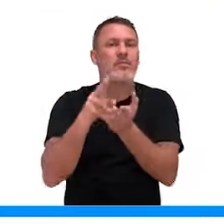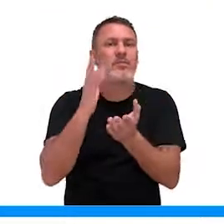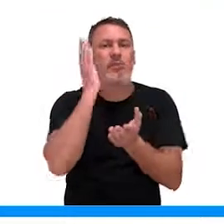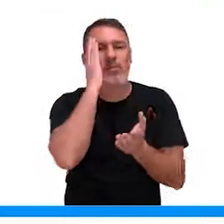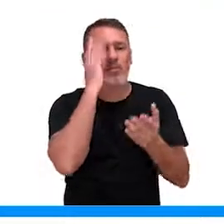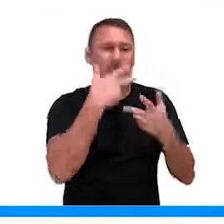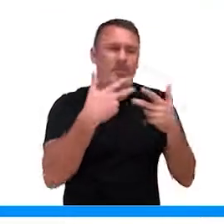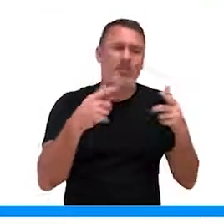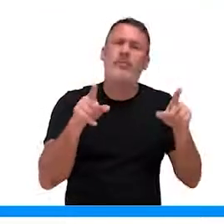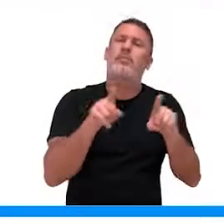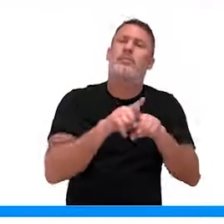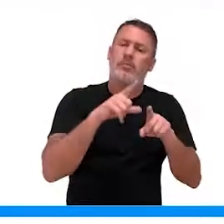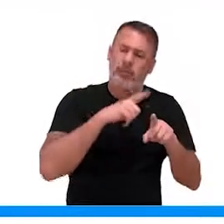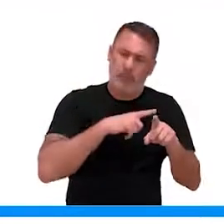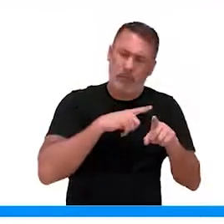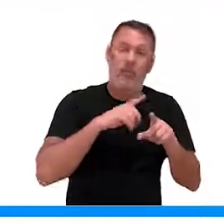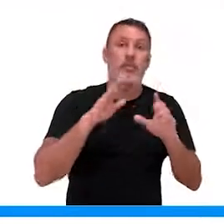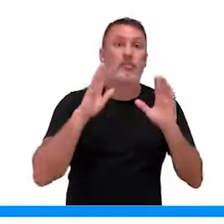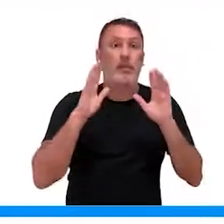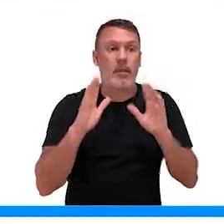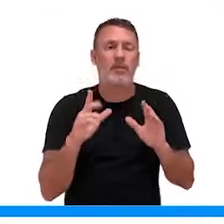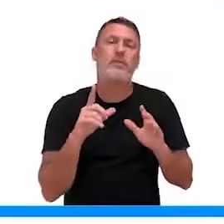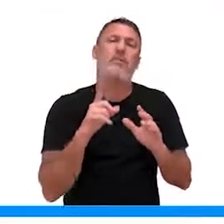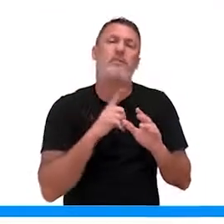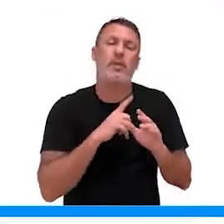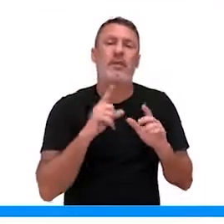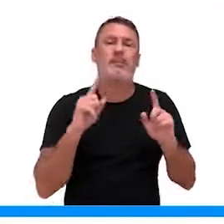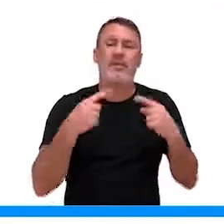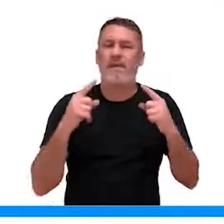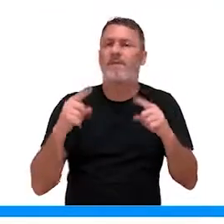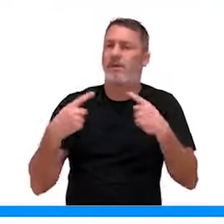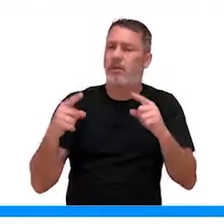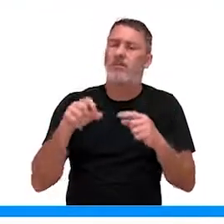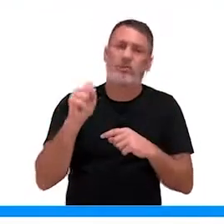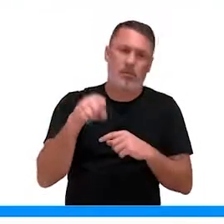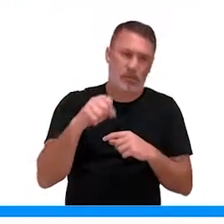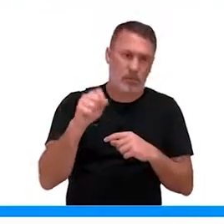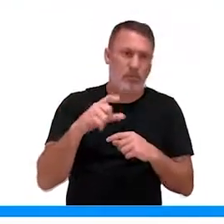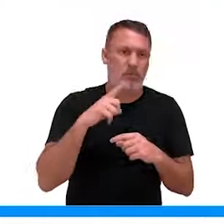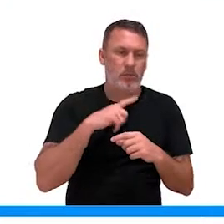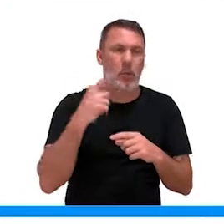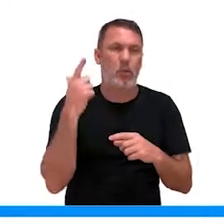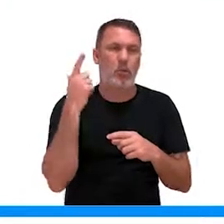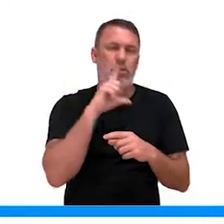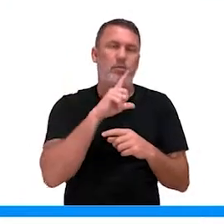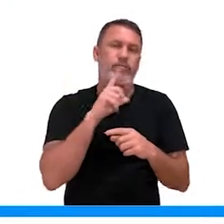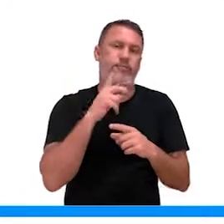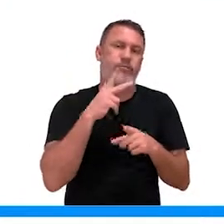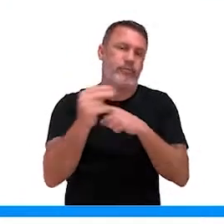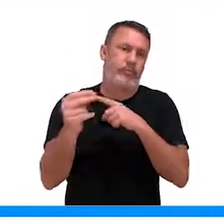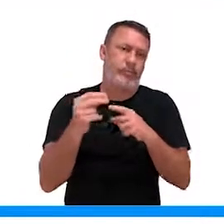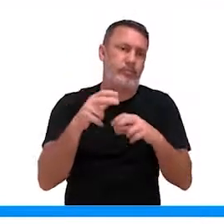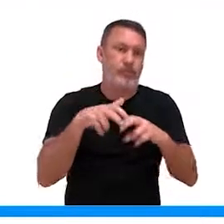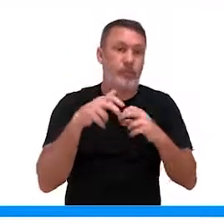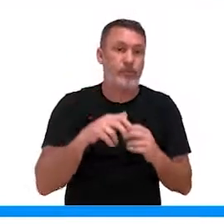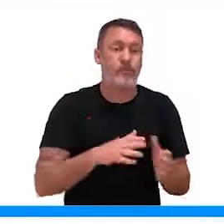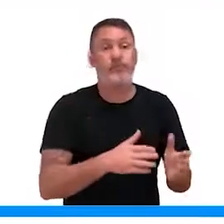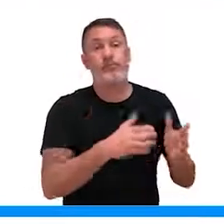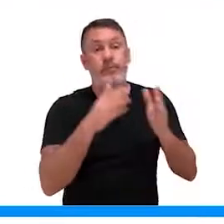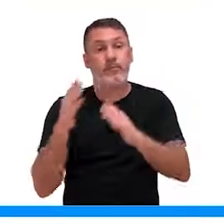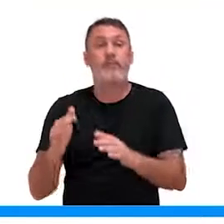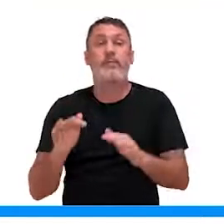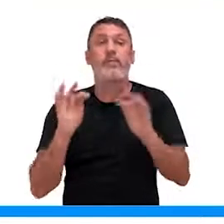diversos outros, sim, vamos lembrar disso, mas existem muitos desafios, sim, para serem superados, ok? E, por fim,